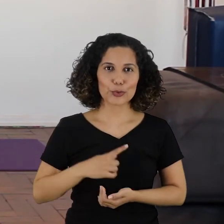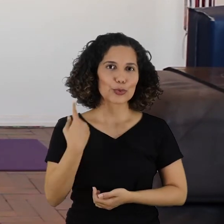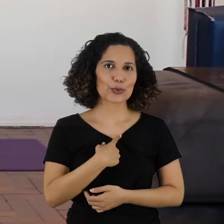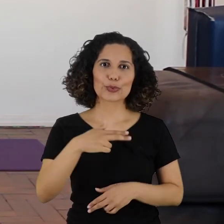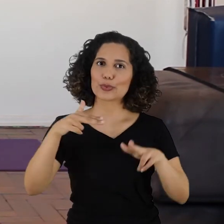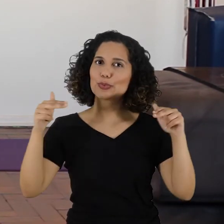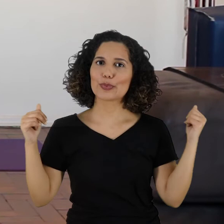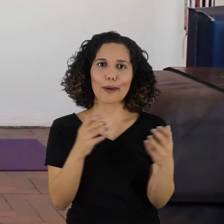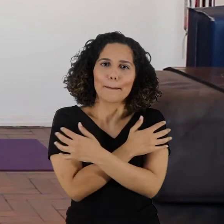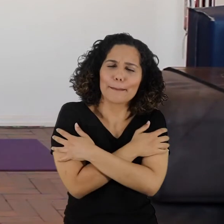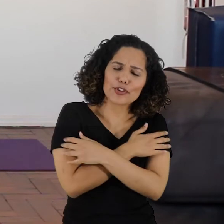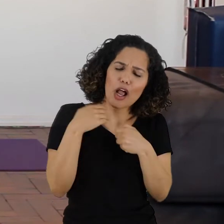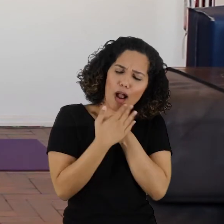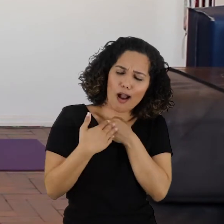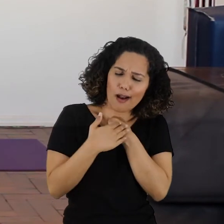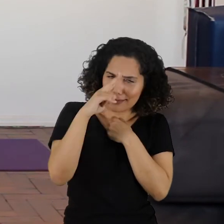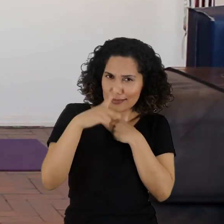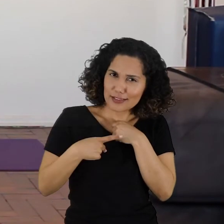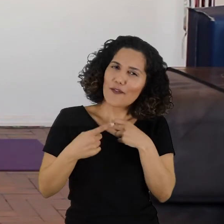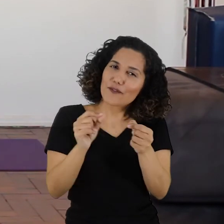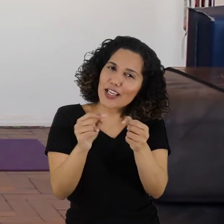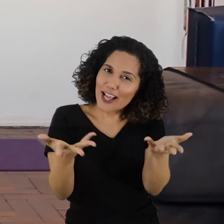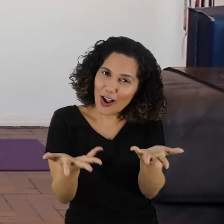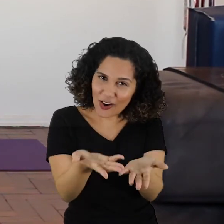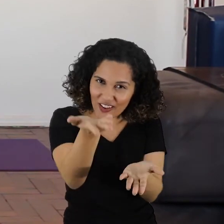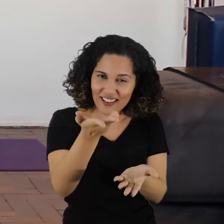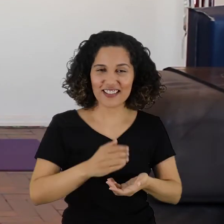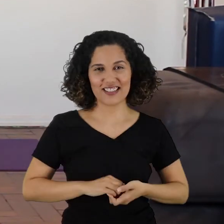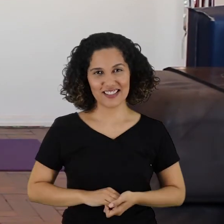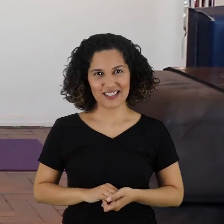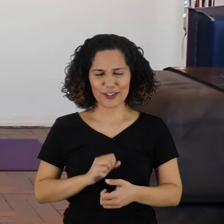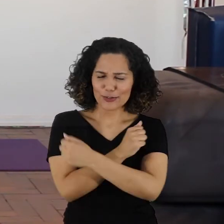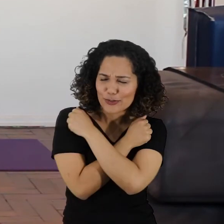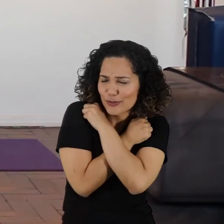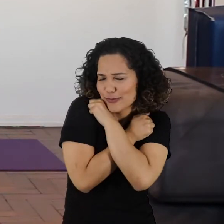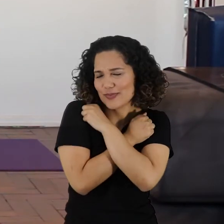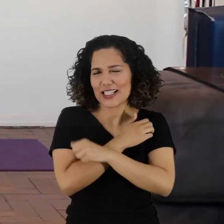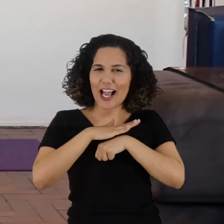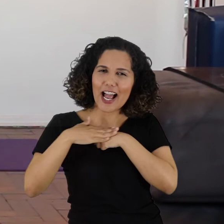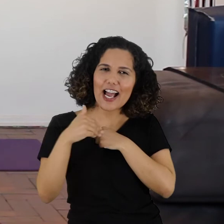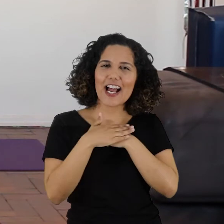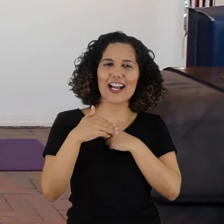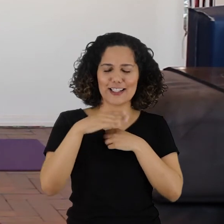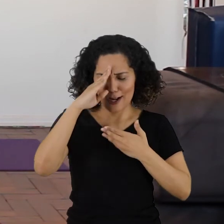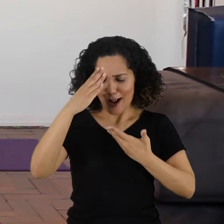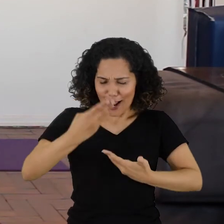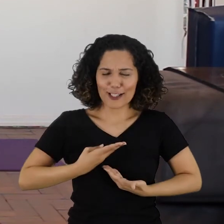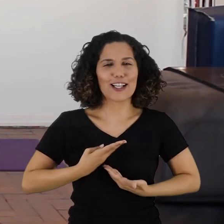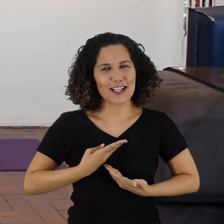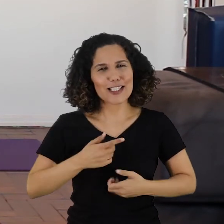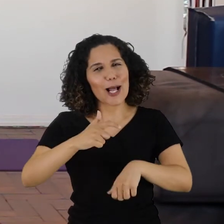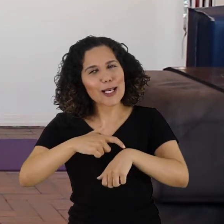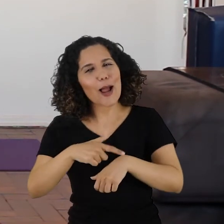A gente nunca se abraça, a gente nunca se faz um carinho. Faz isso por você agora. Se abraça, se faz um carinho, se